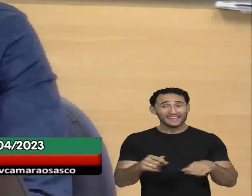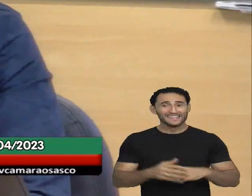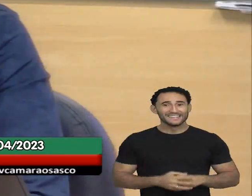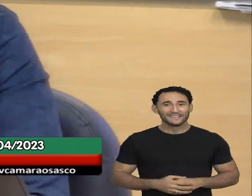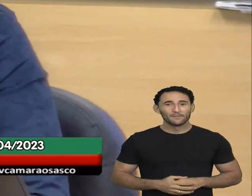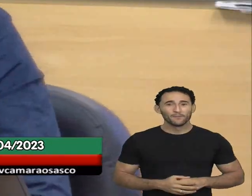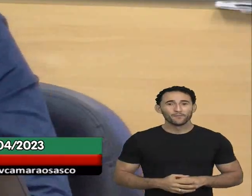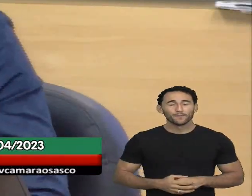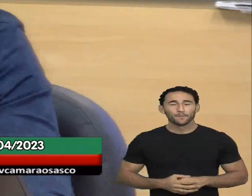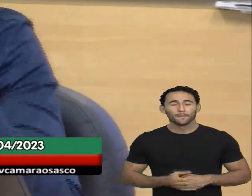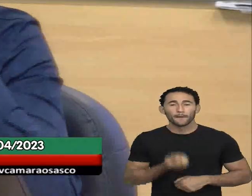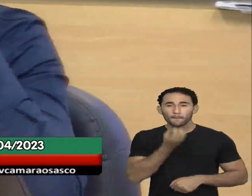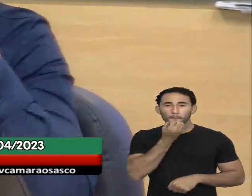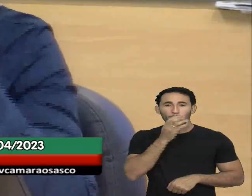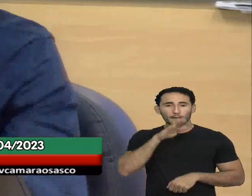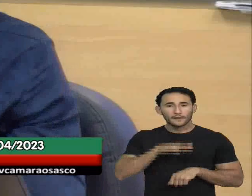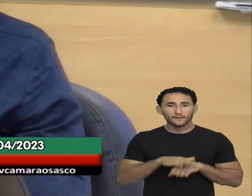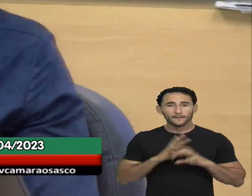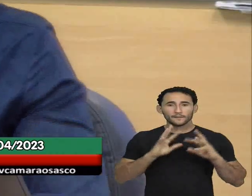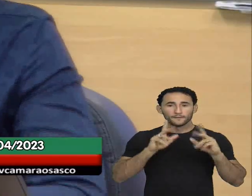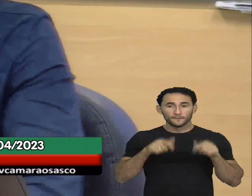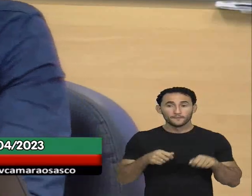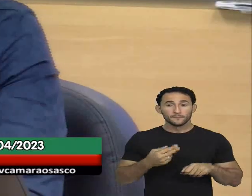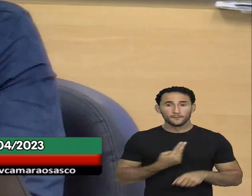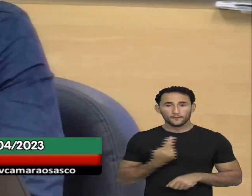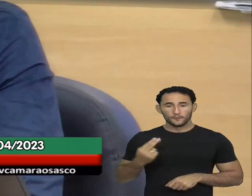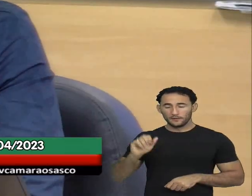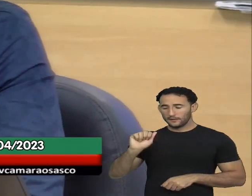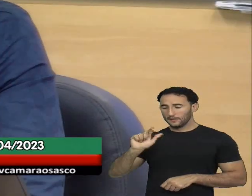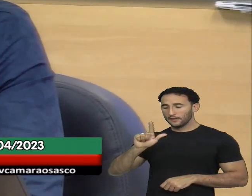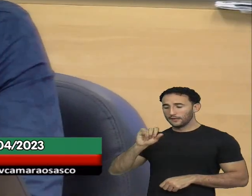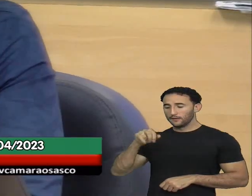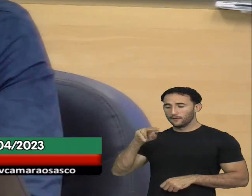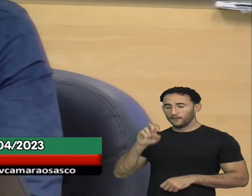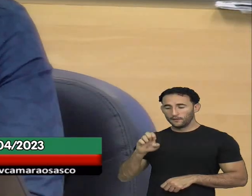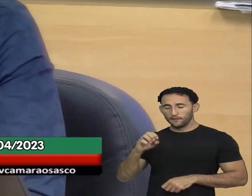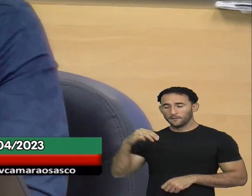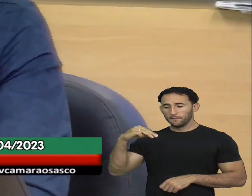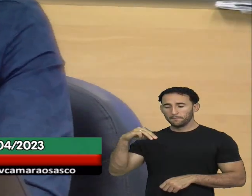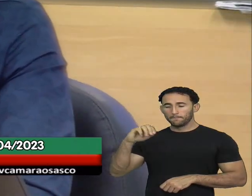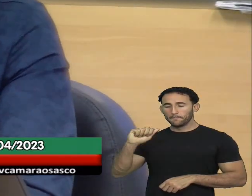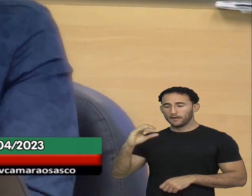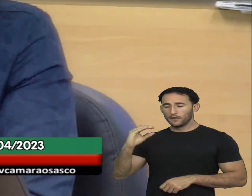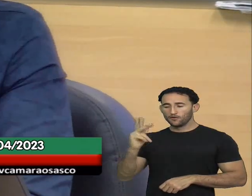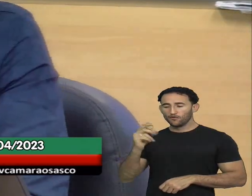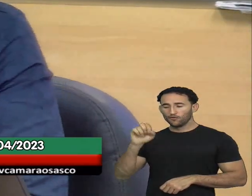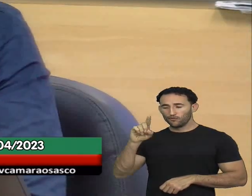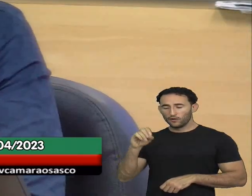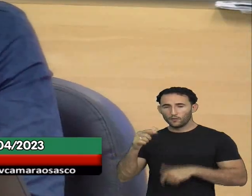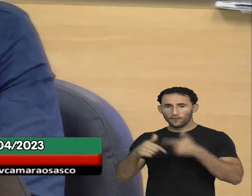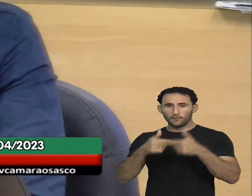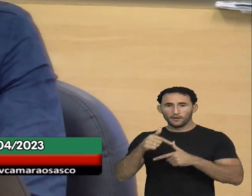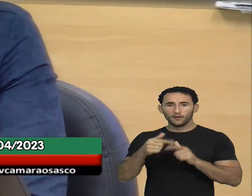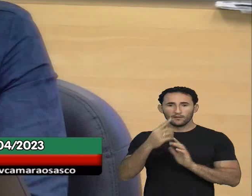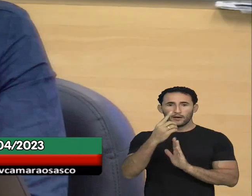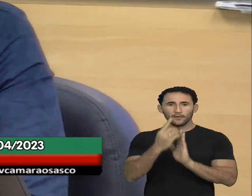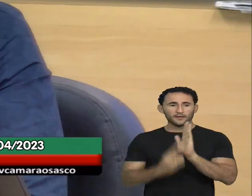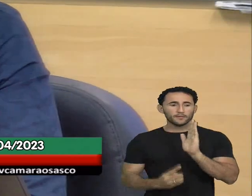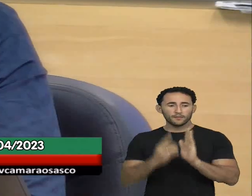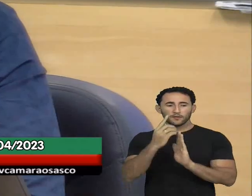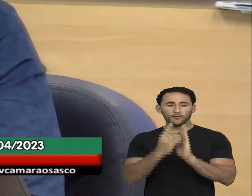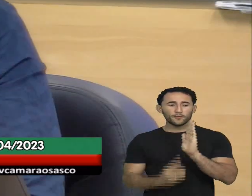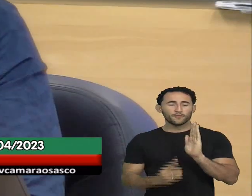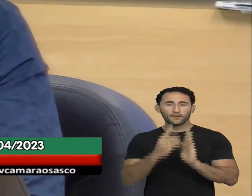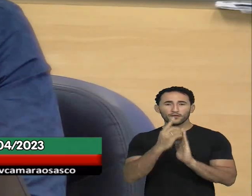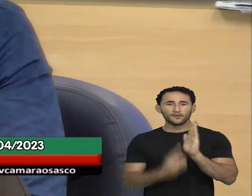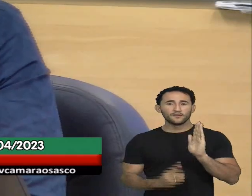Boa tarde a todos também. Meu nome é Aline Machado, eu faço parte da diretoria do Hospital Antônio Giglio, e hoje eu